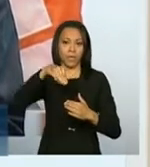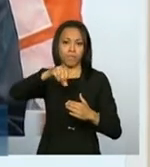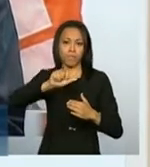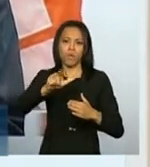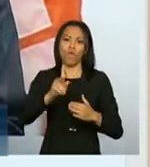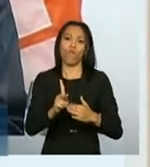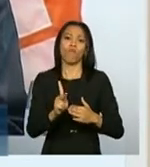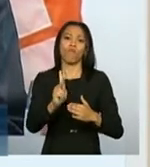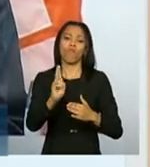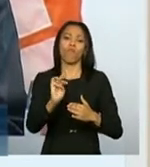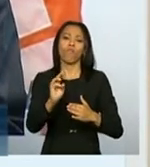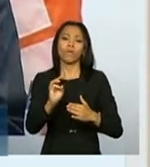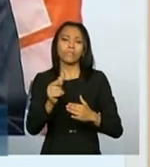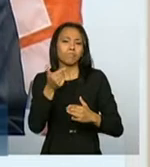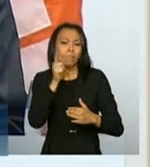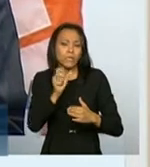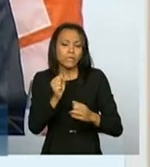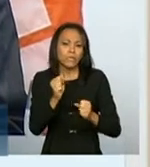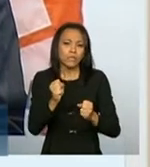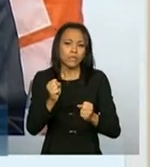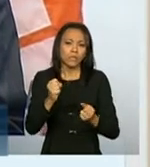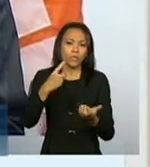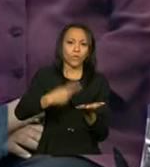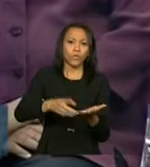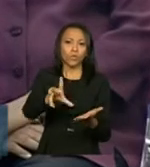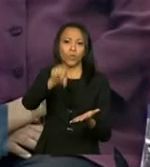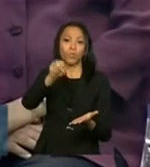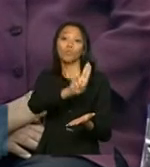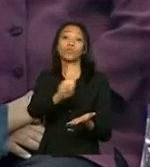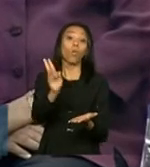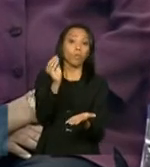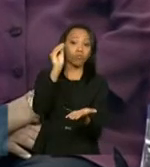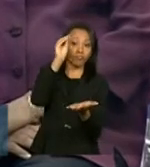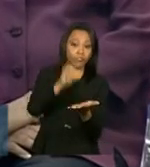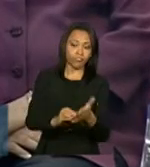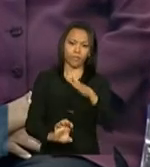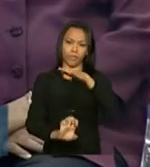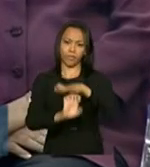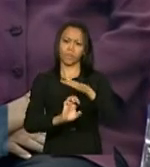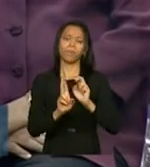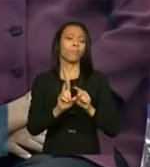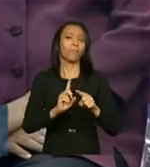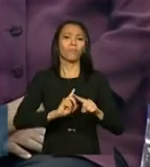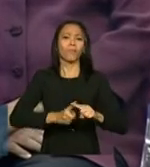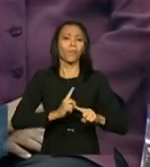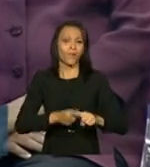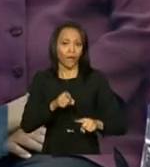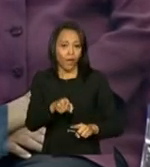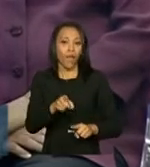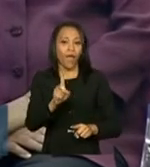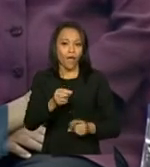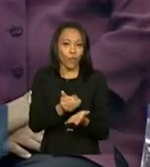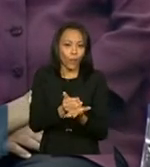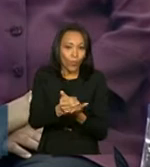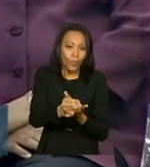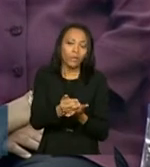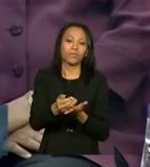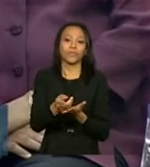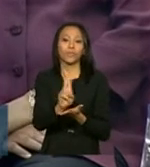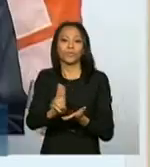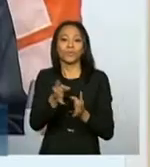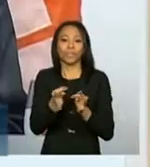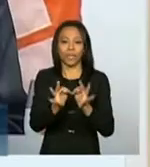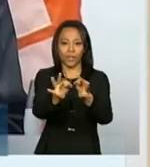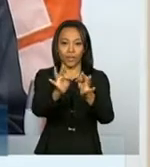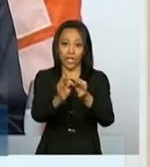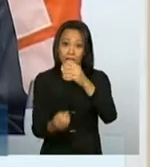marca forte e, para isso, Baltor. Mas por que Baltor? Origem da nossa tecnologia, essa empresa que nasceu